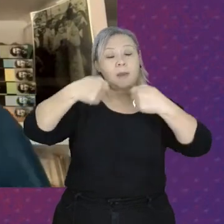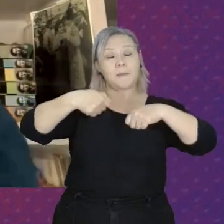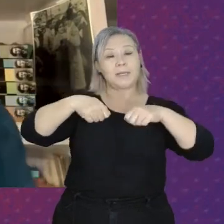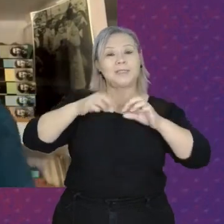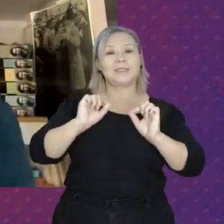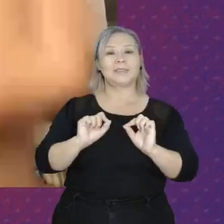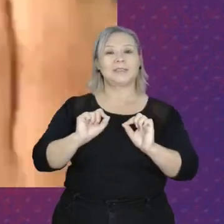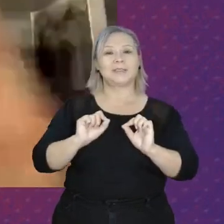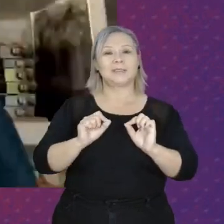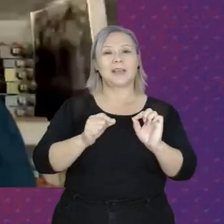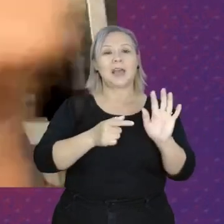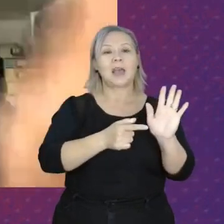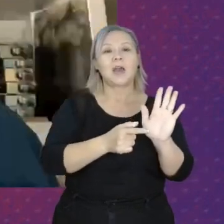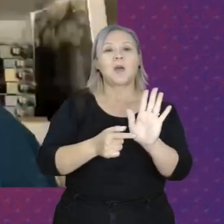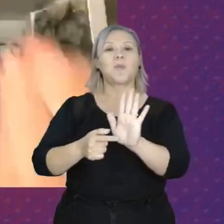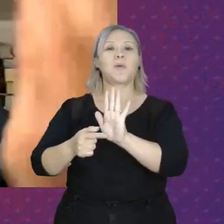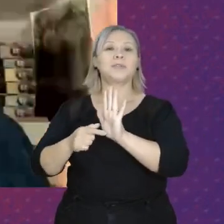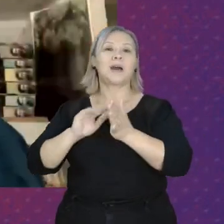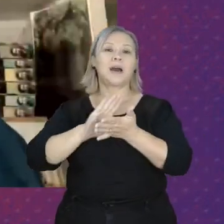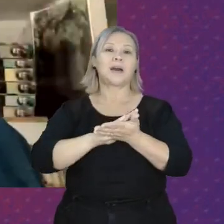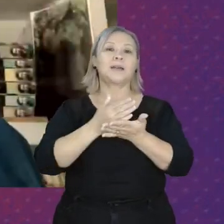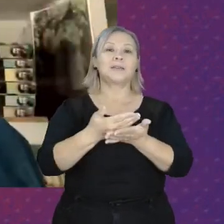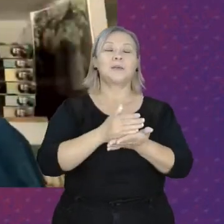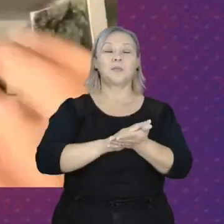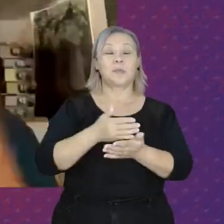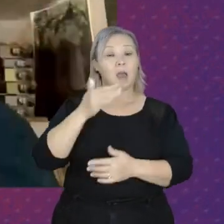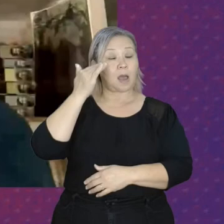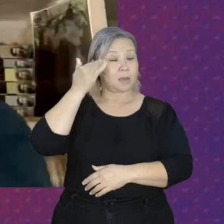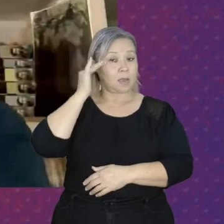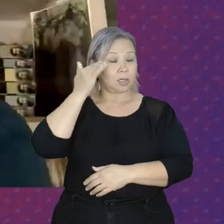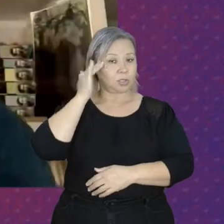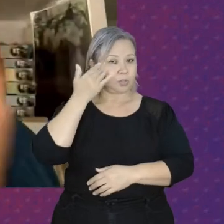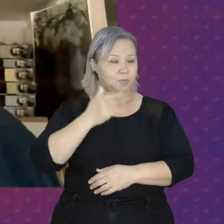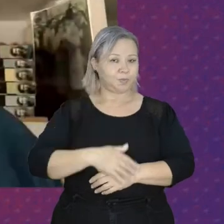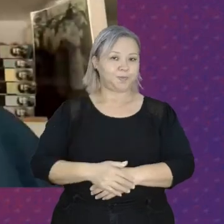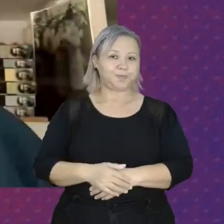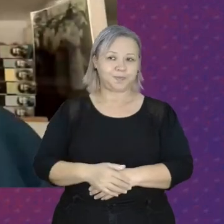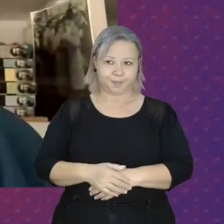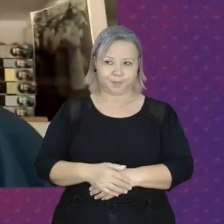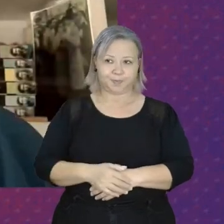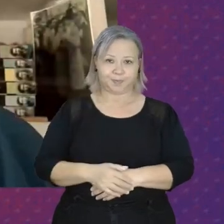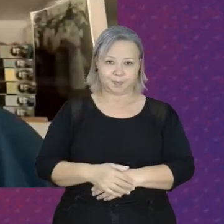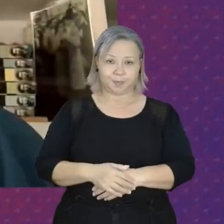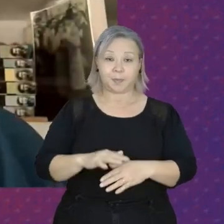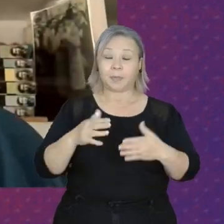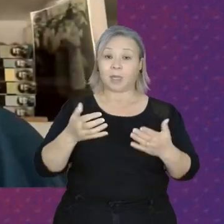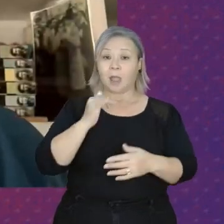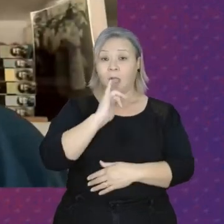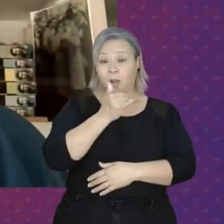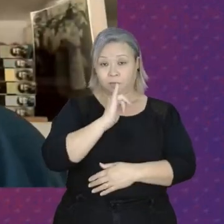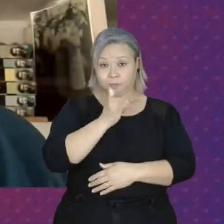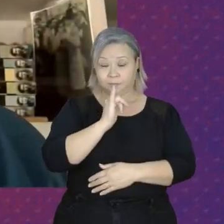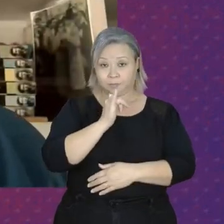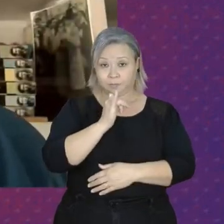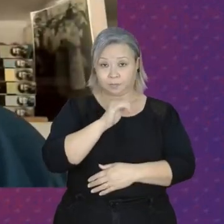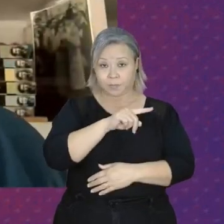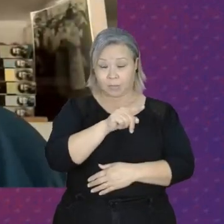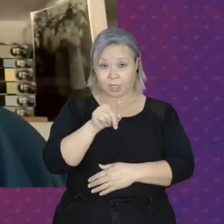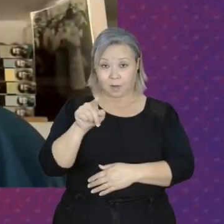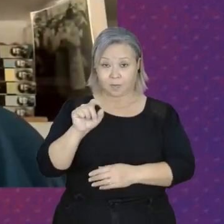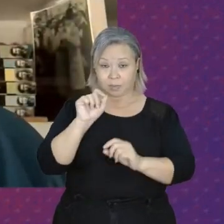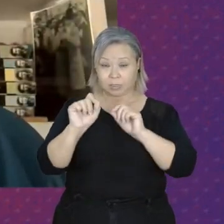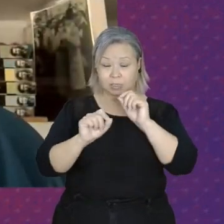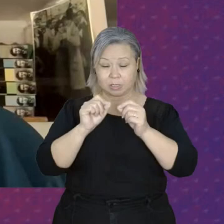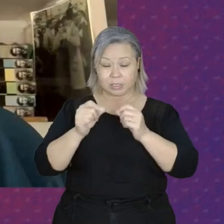ser mostrado, interpretado, entendido. Então, eu disse a vocês que